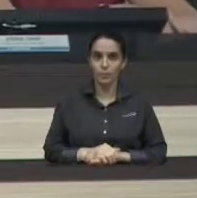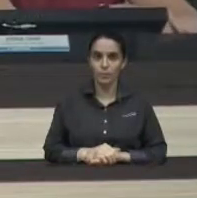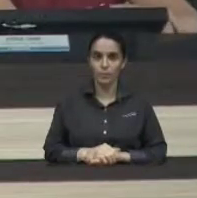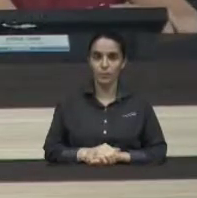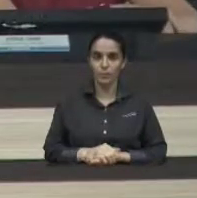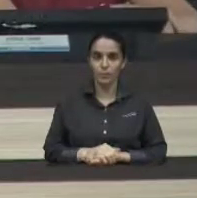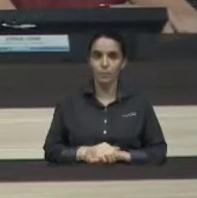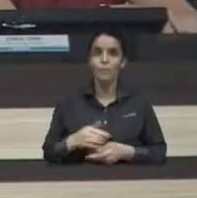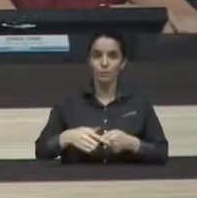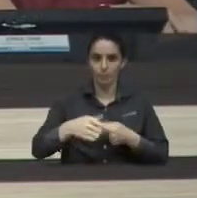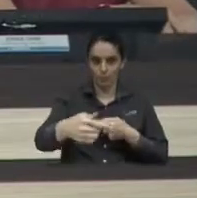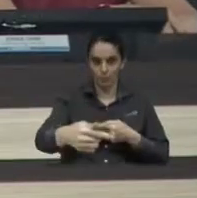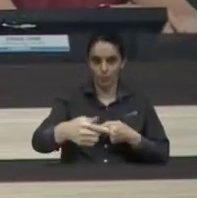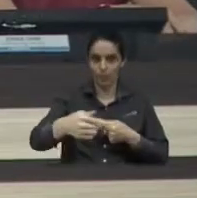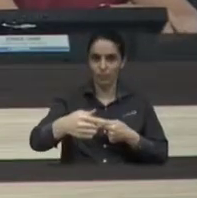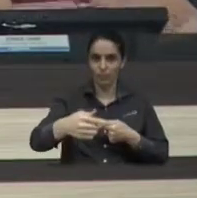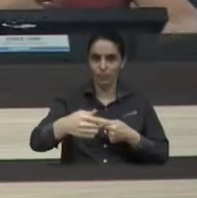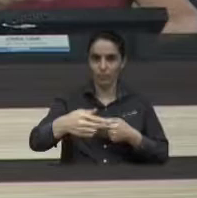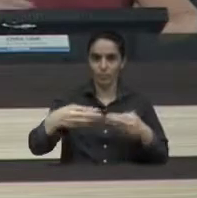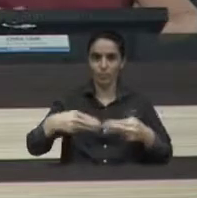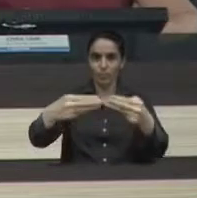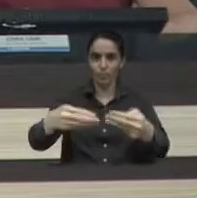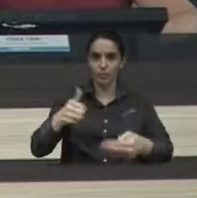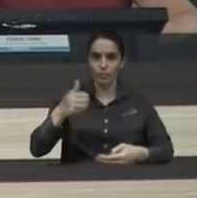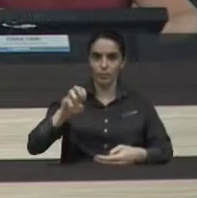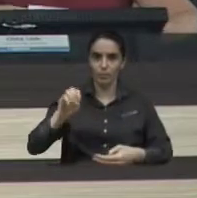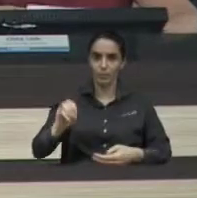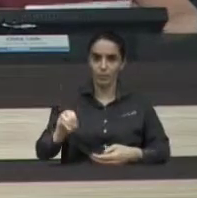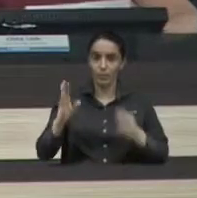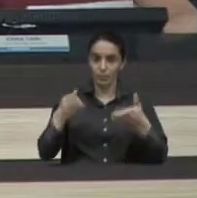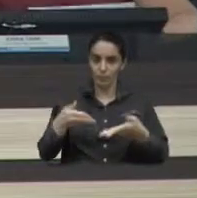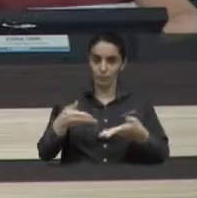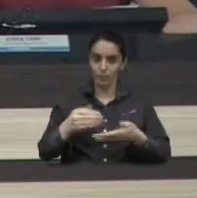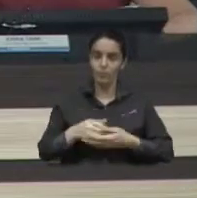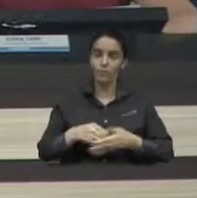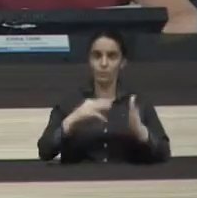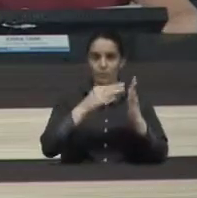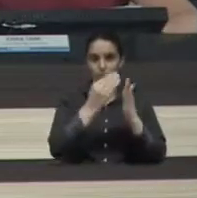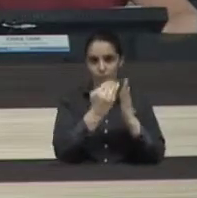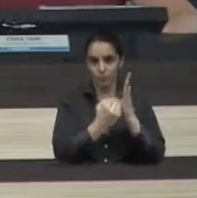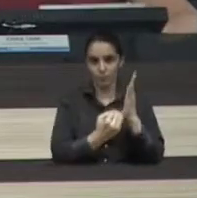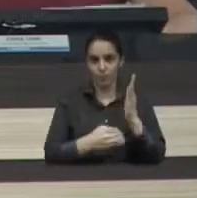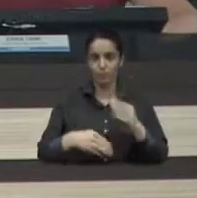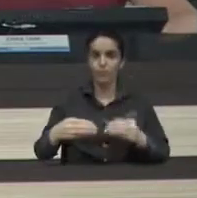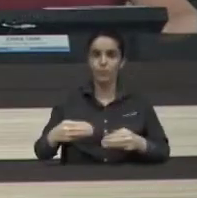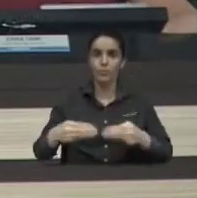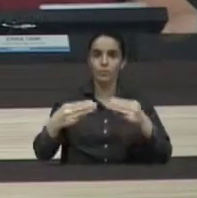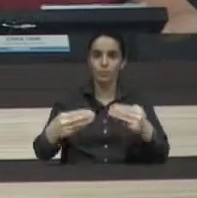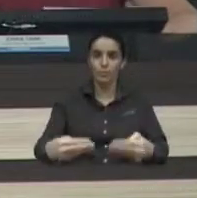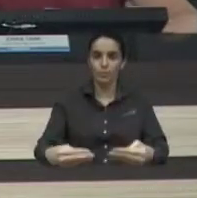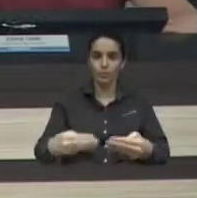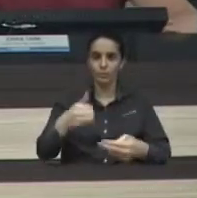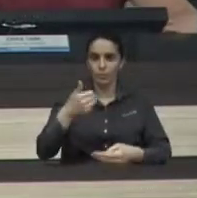Está adiada, então, por uma sessão a moção 150. Agora sim, as moções. Moção